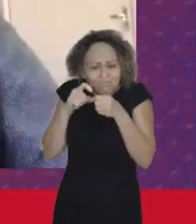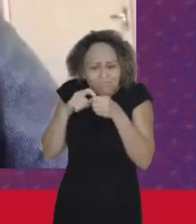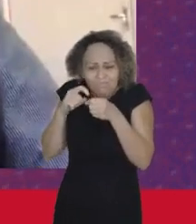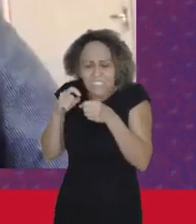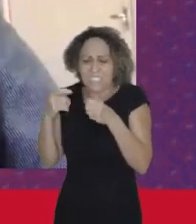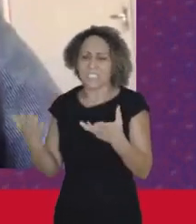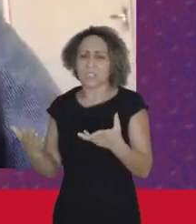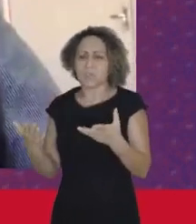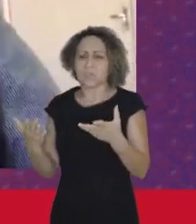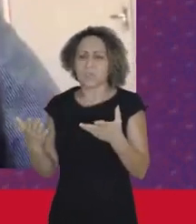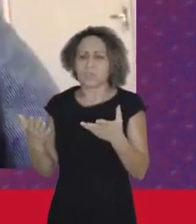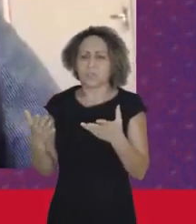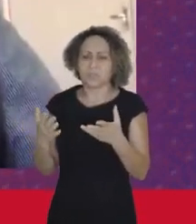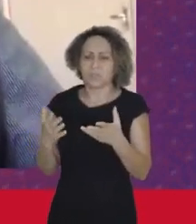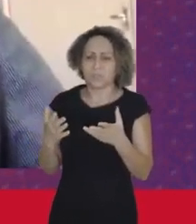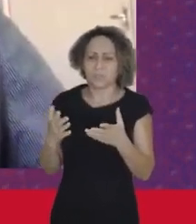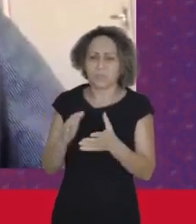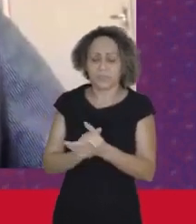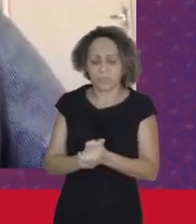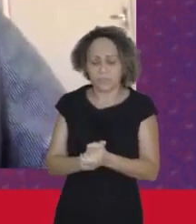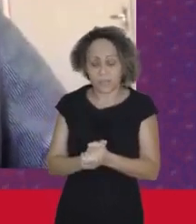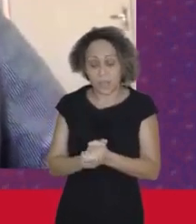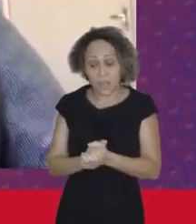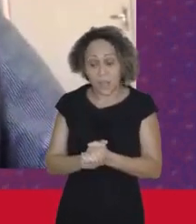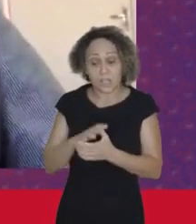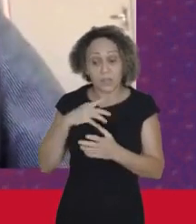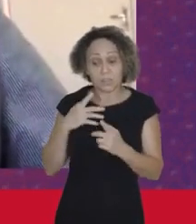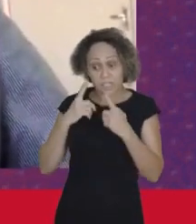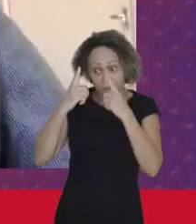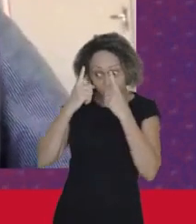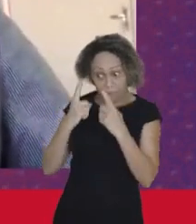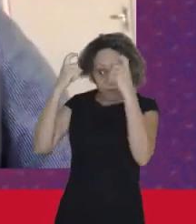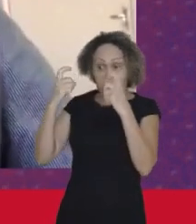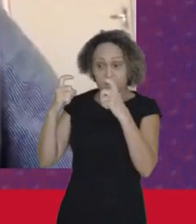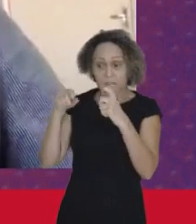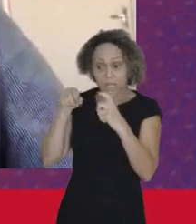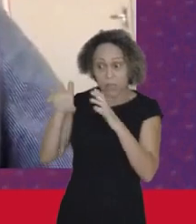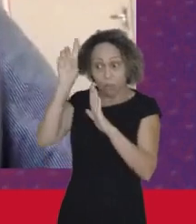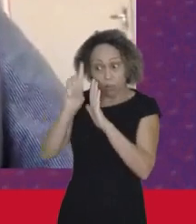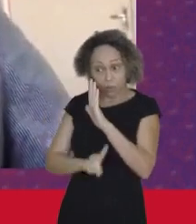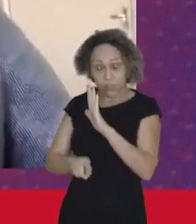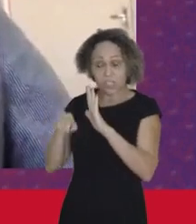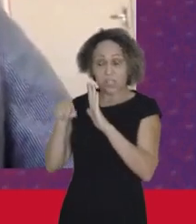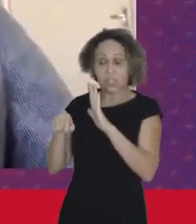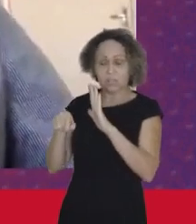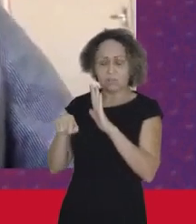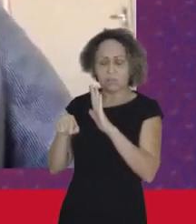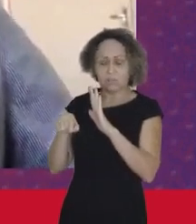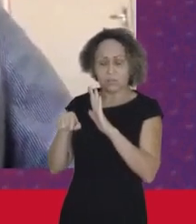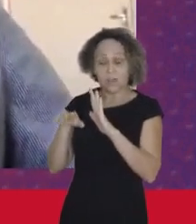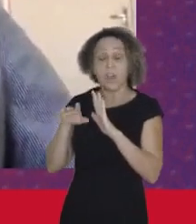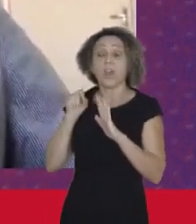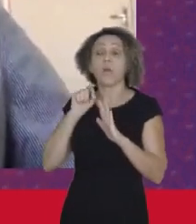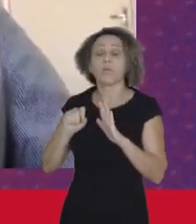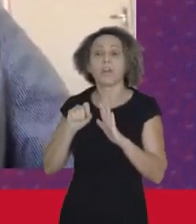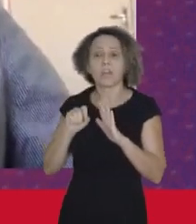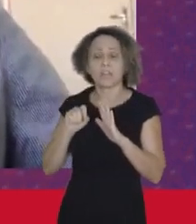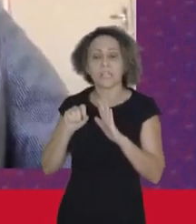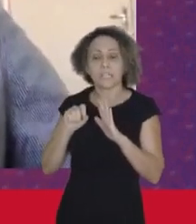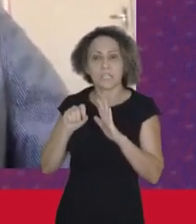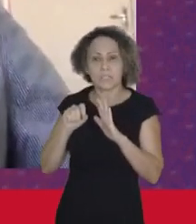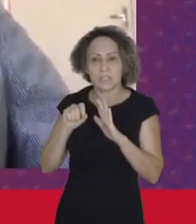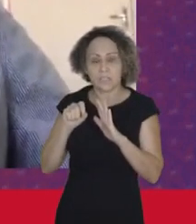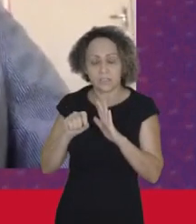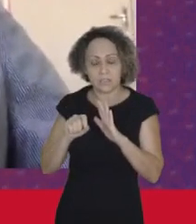situações de violação de direitos. Essa situação é, sem dúvida nenhuma, geradora do